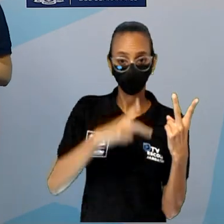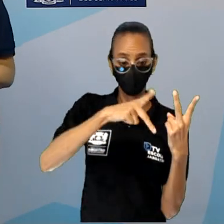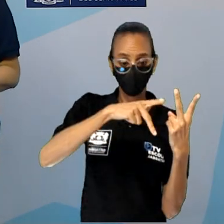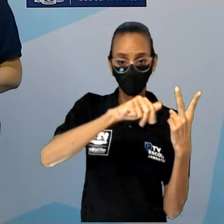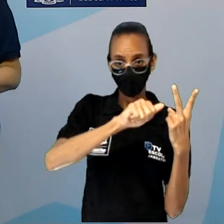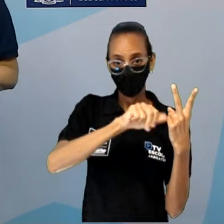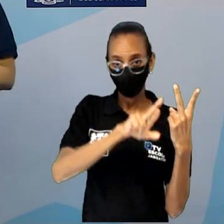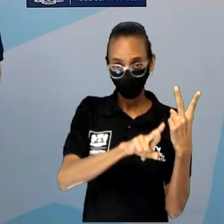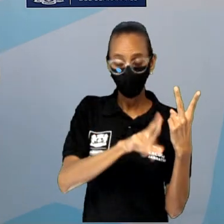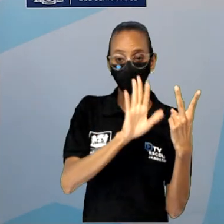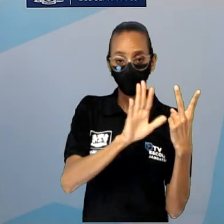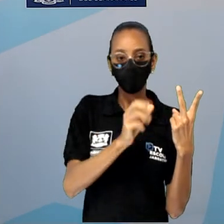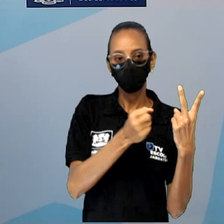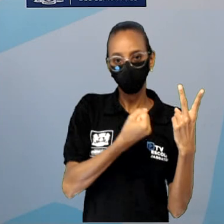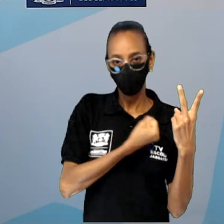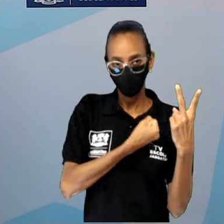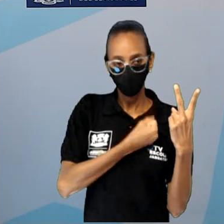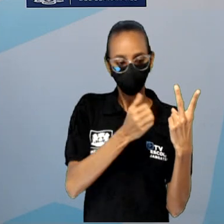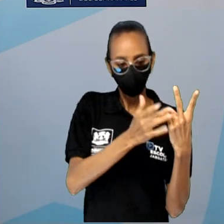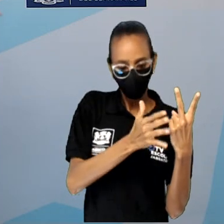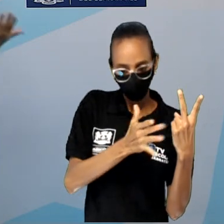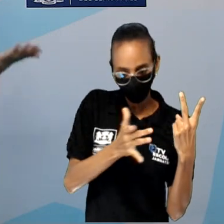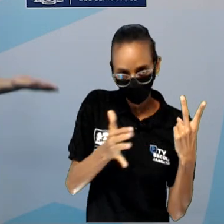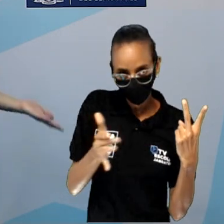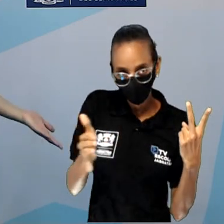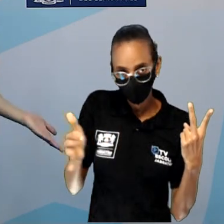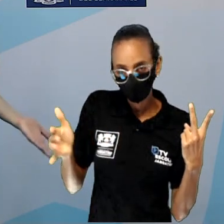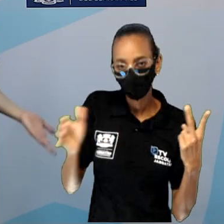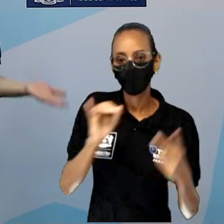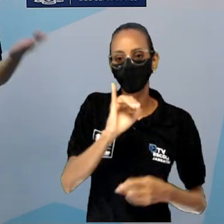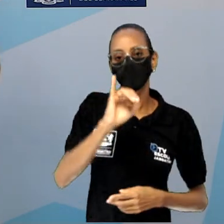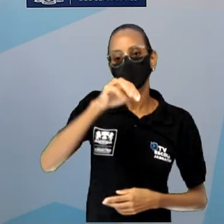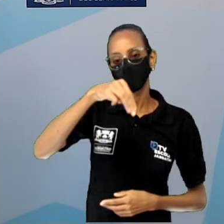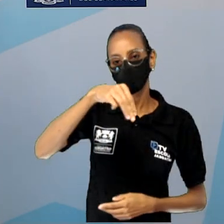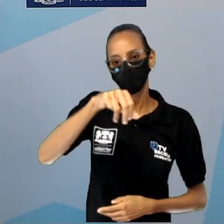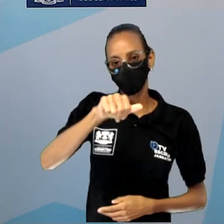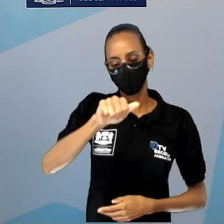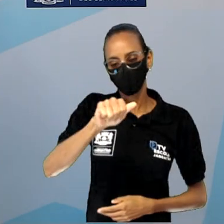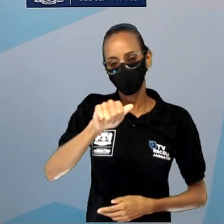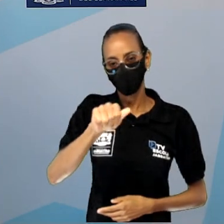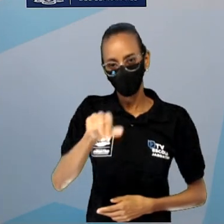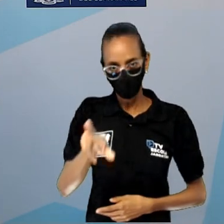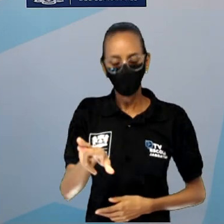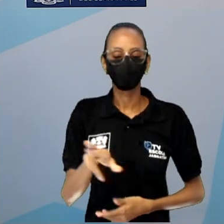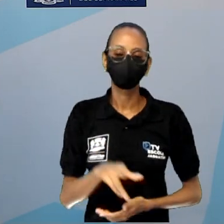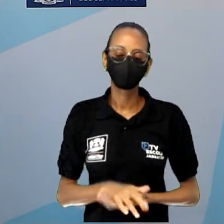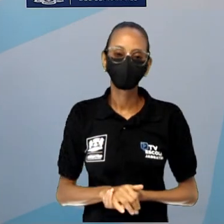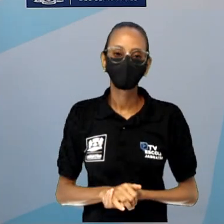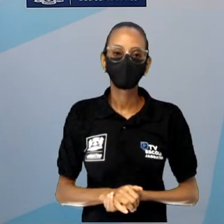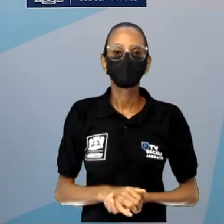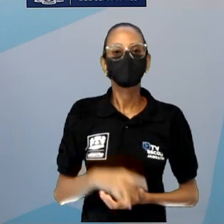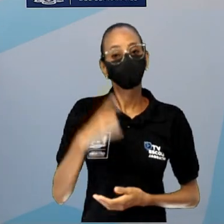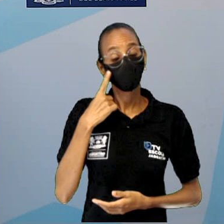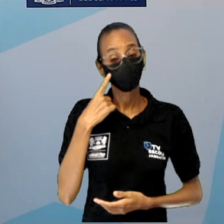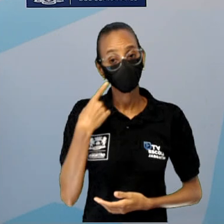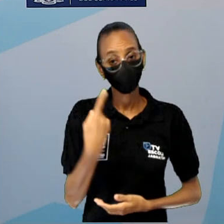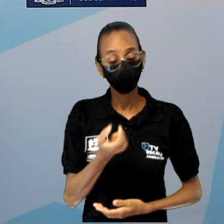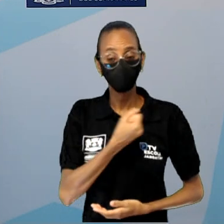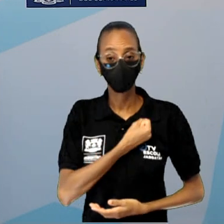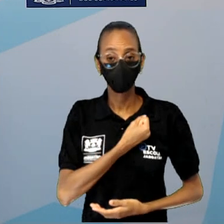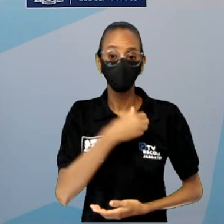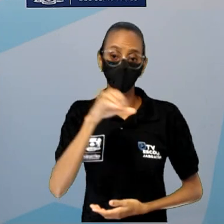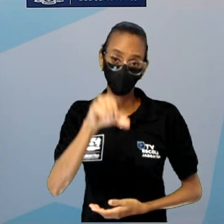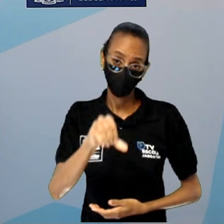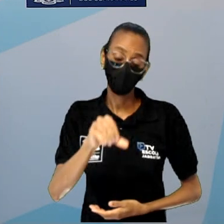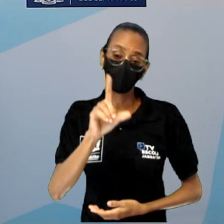mas cuidado, não significa que todos os números ímpares sejam primos. A gente viu o caso do 9 ali, ó, que é um